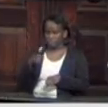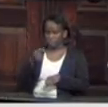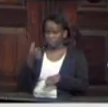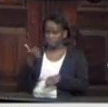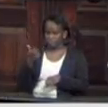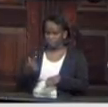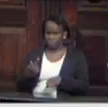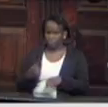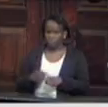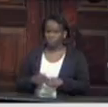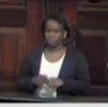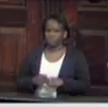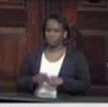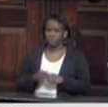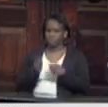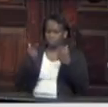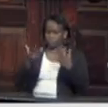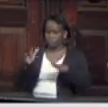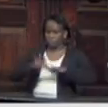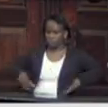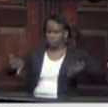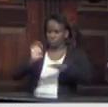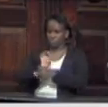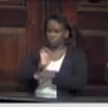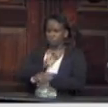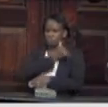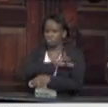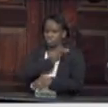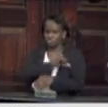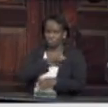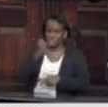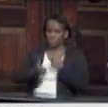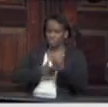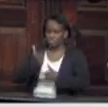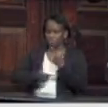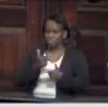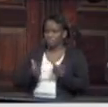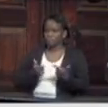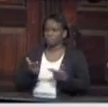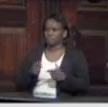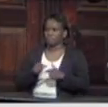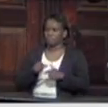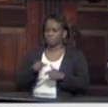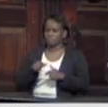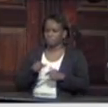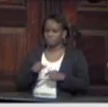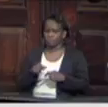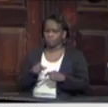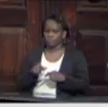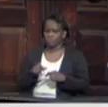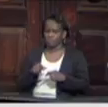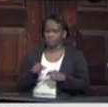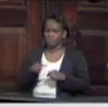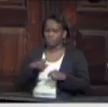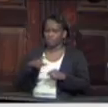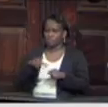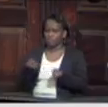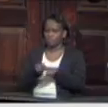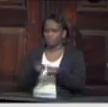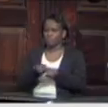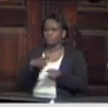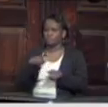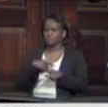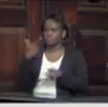institui pisos salariais no âmbito do Estado do Rio de Janeiro para as categorias profissionais que menciona, esclarece e estabelece